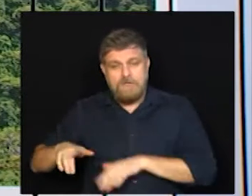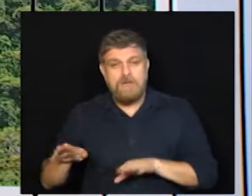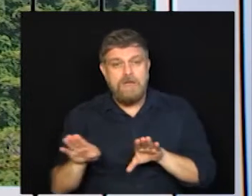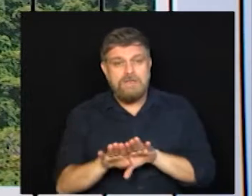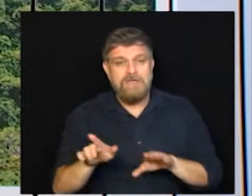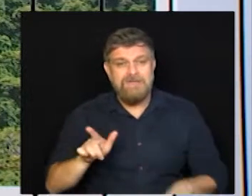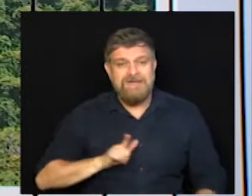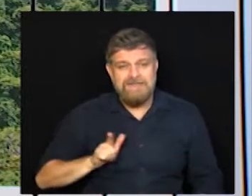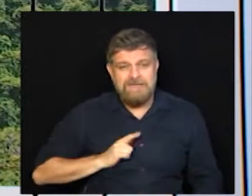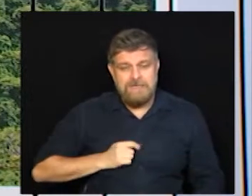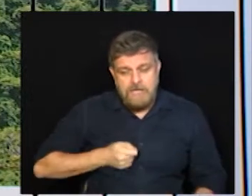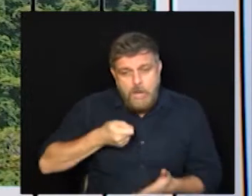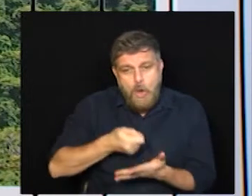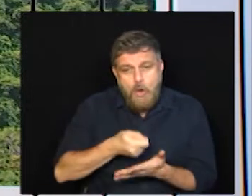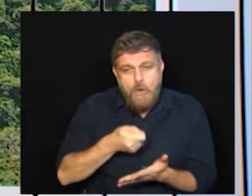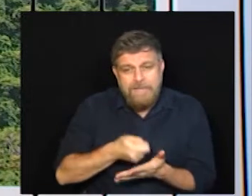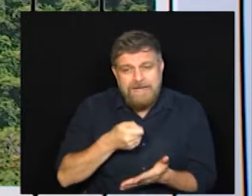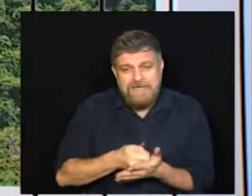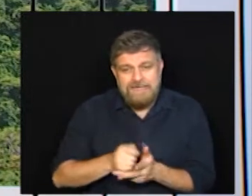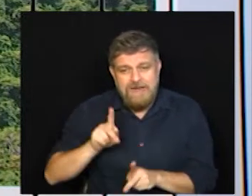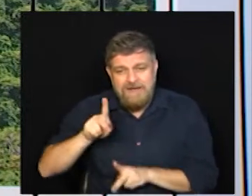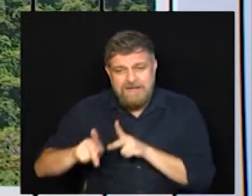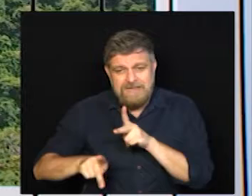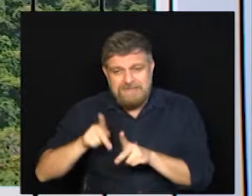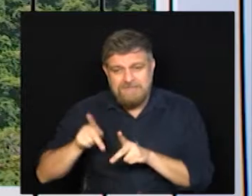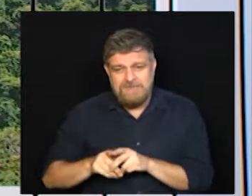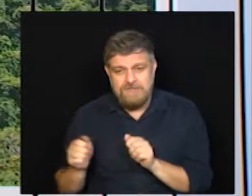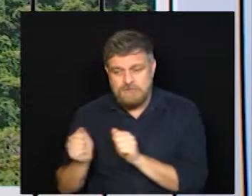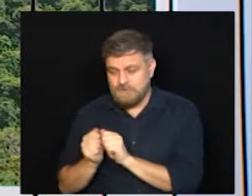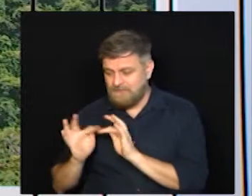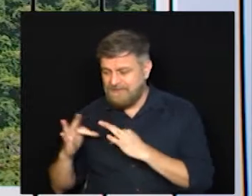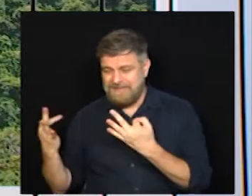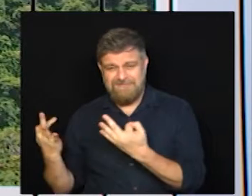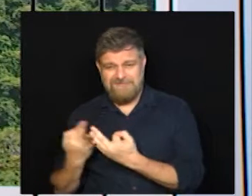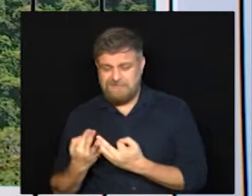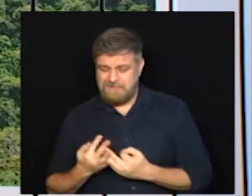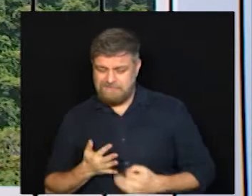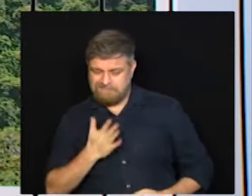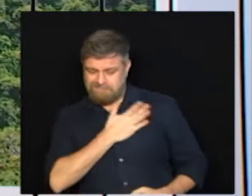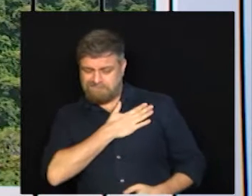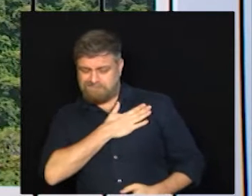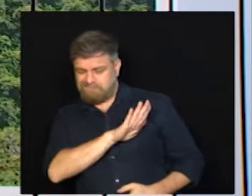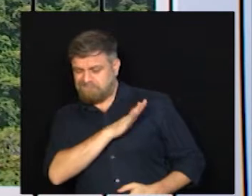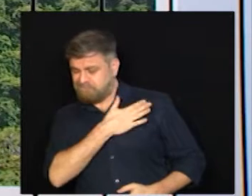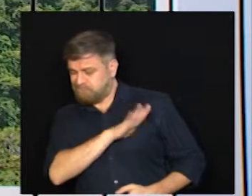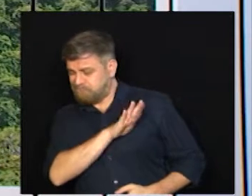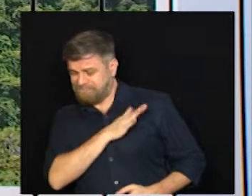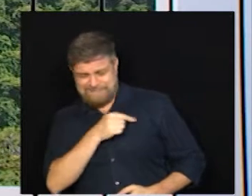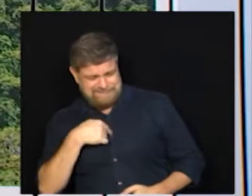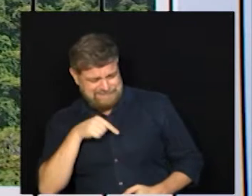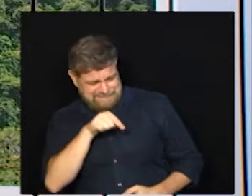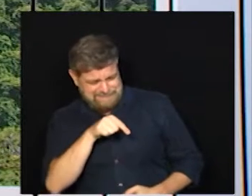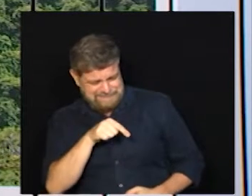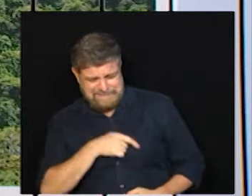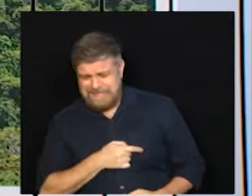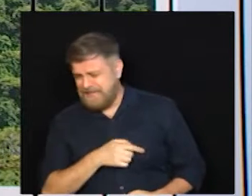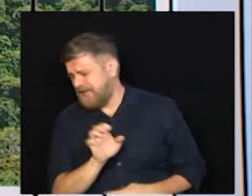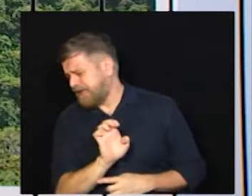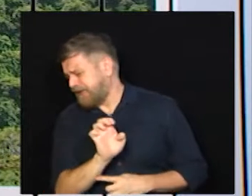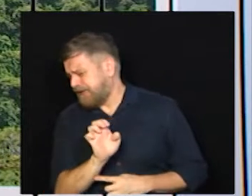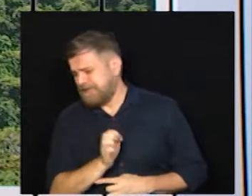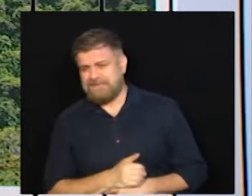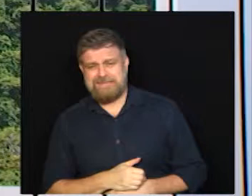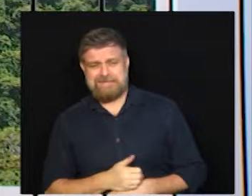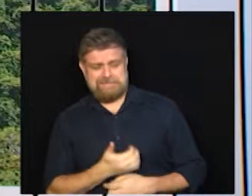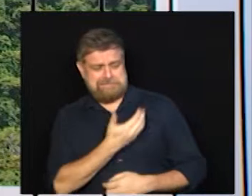convívio forçado dessas populações com familiares que muitas vezes os discriminam em casa. Então, quando a gente fala de